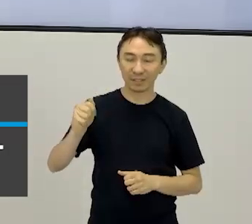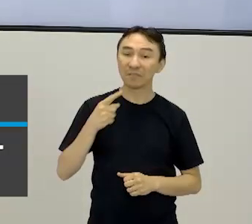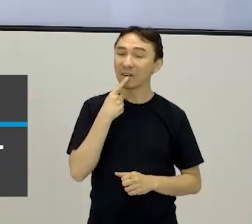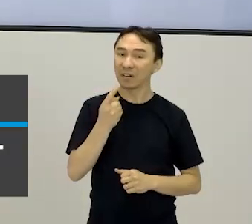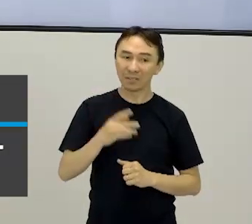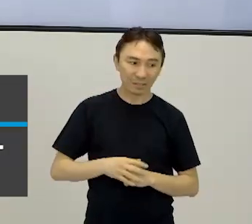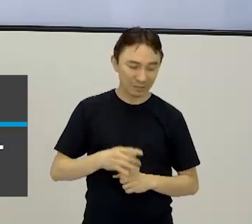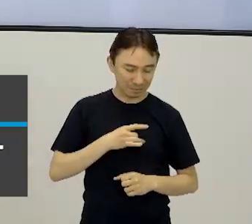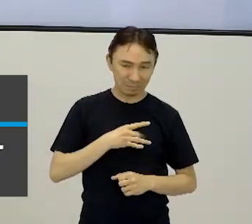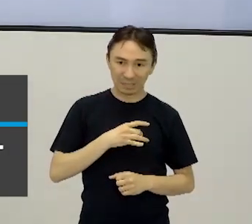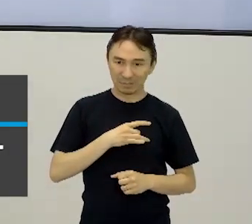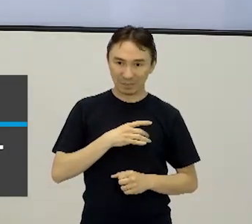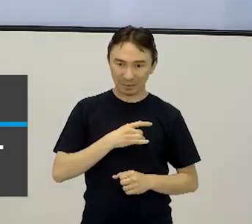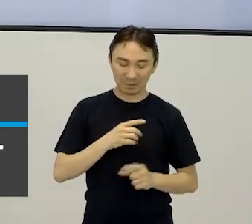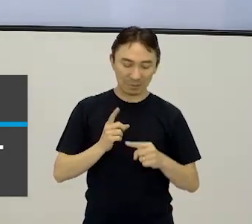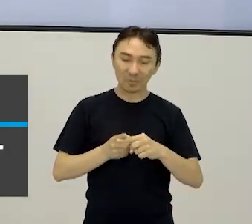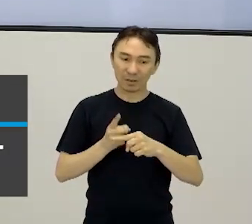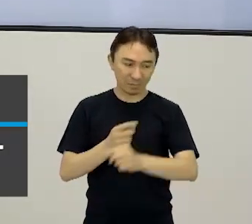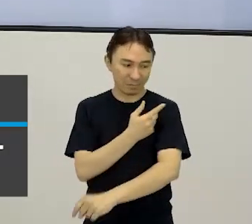questão da imunização.